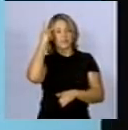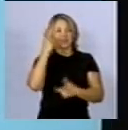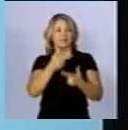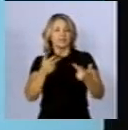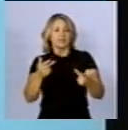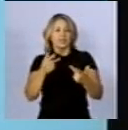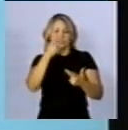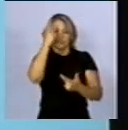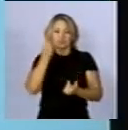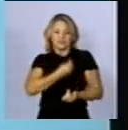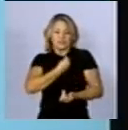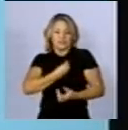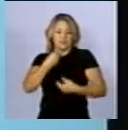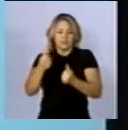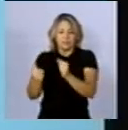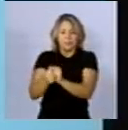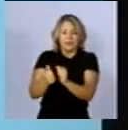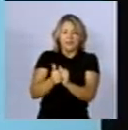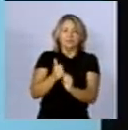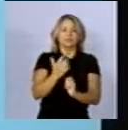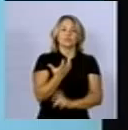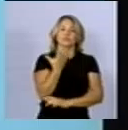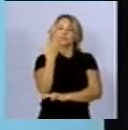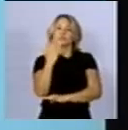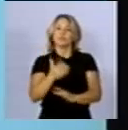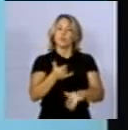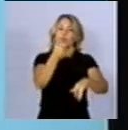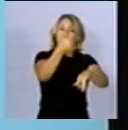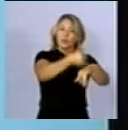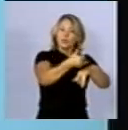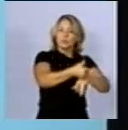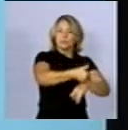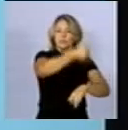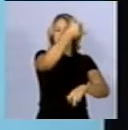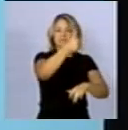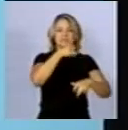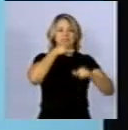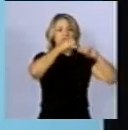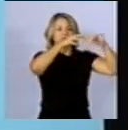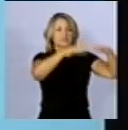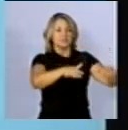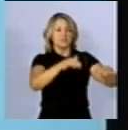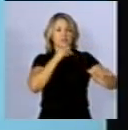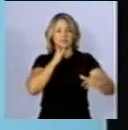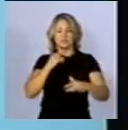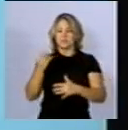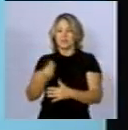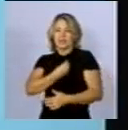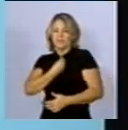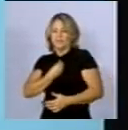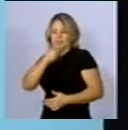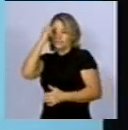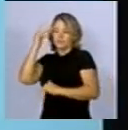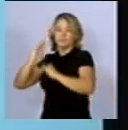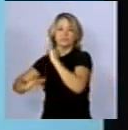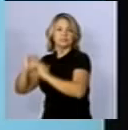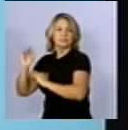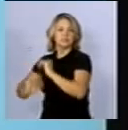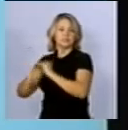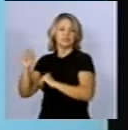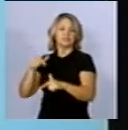radiações. E até hoje não se observou qualquer relação entre essa exposição profissional a campos